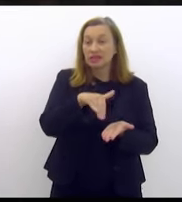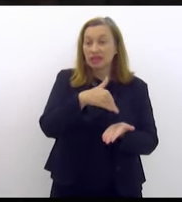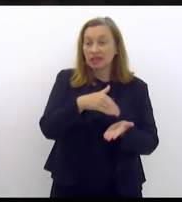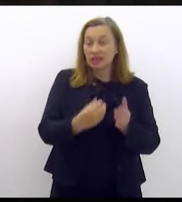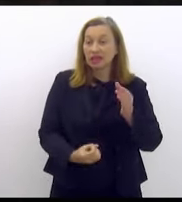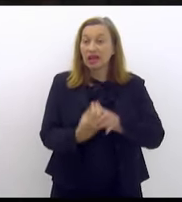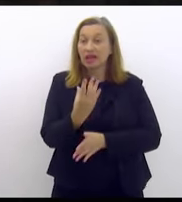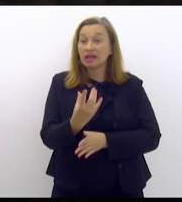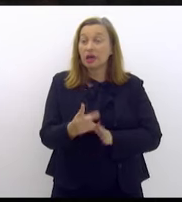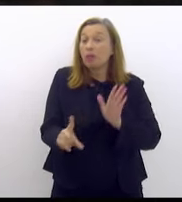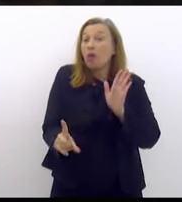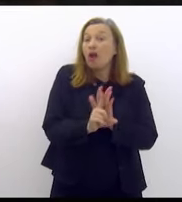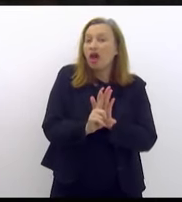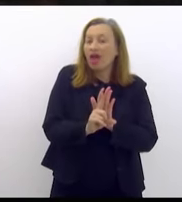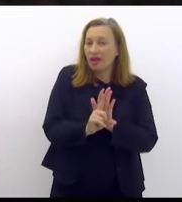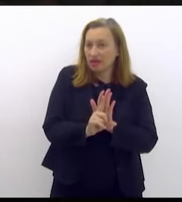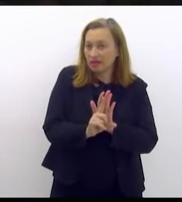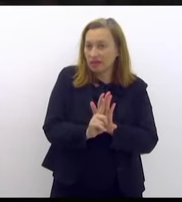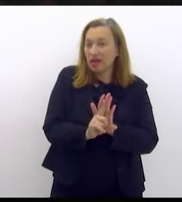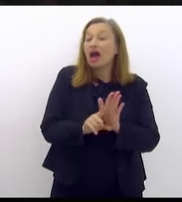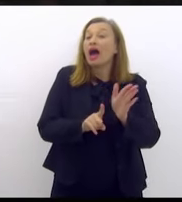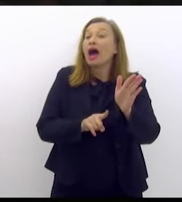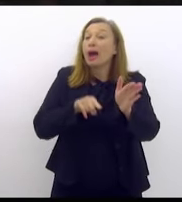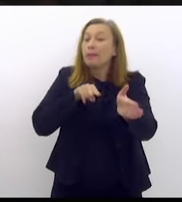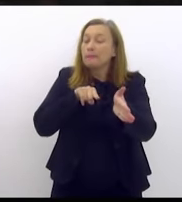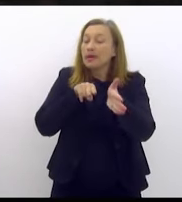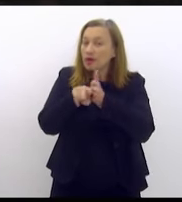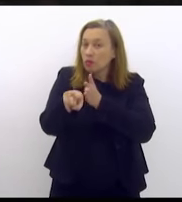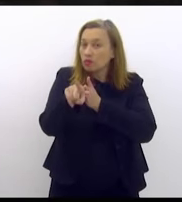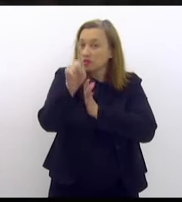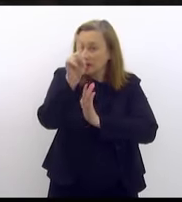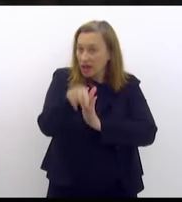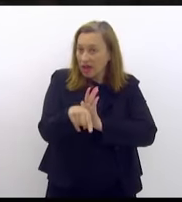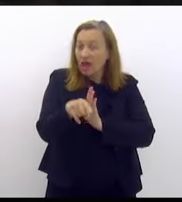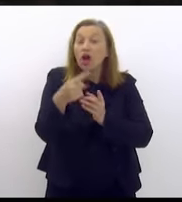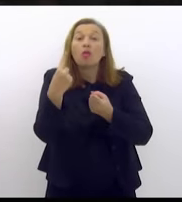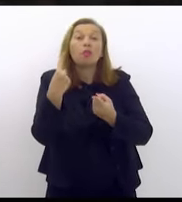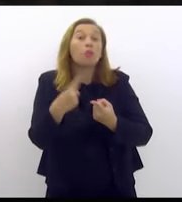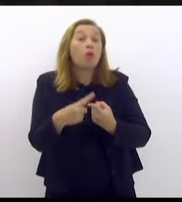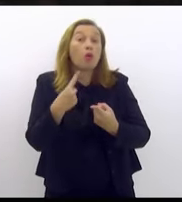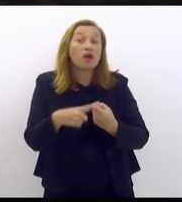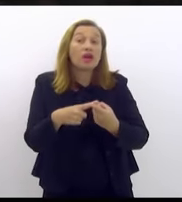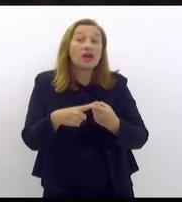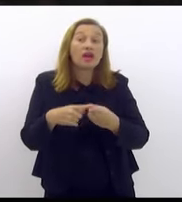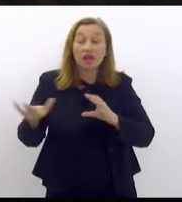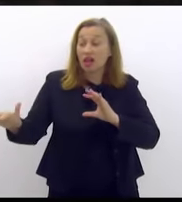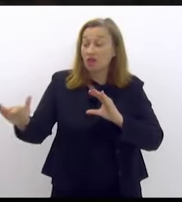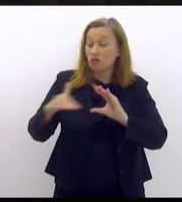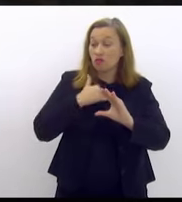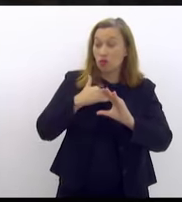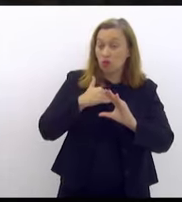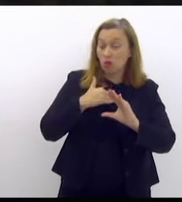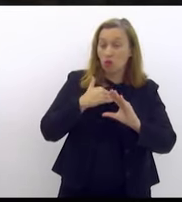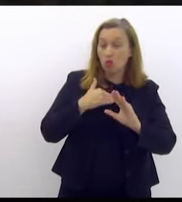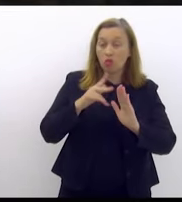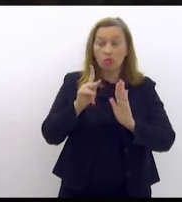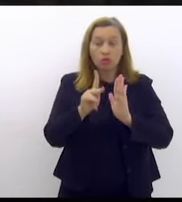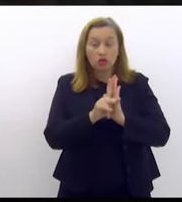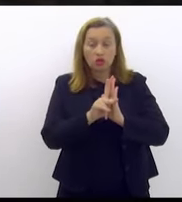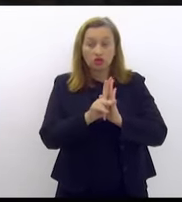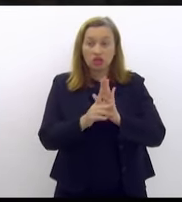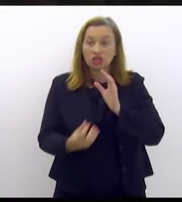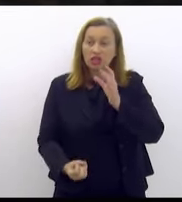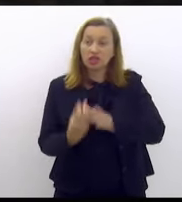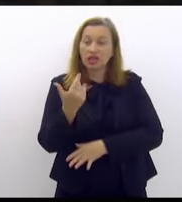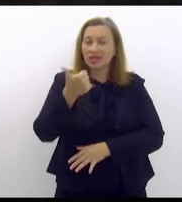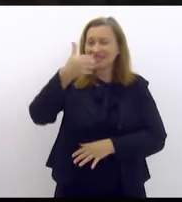por lei. Aí a pergunta que cabe é por que que ele mandou esse projeto criando